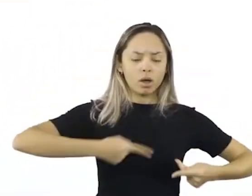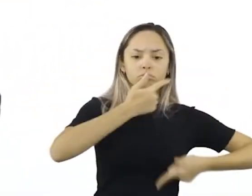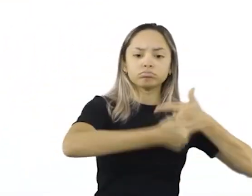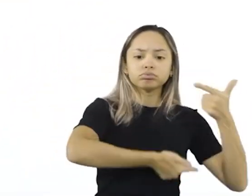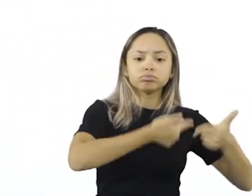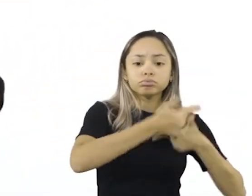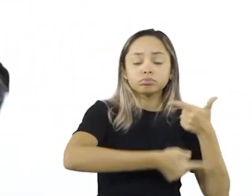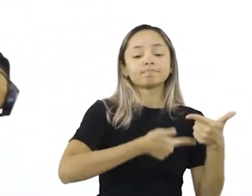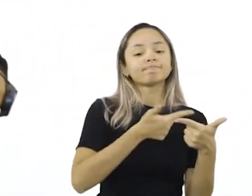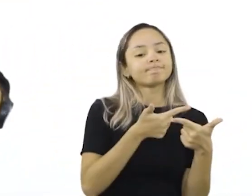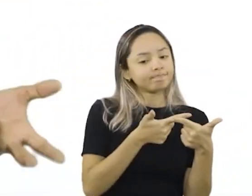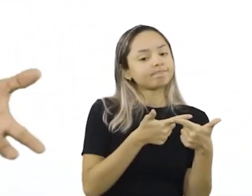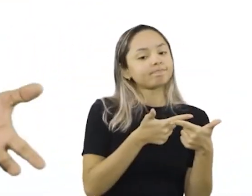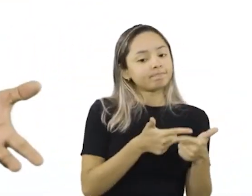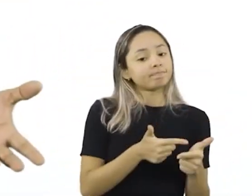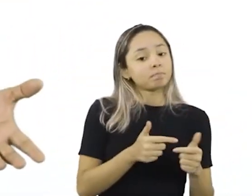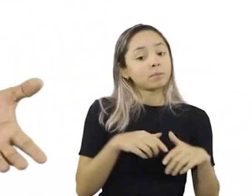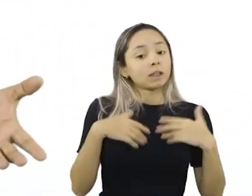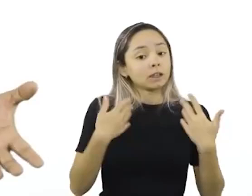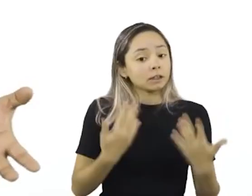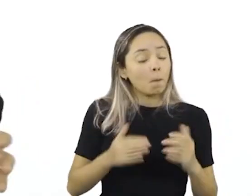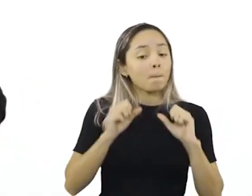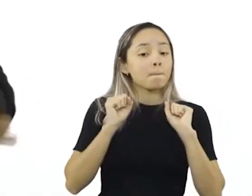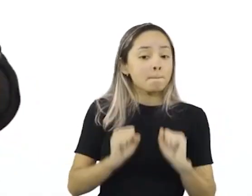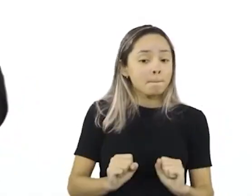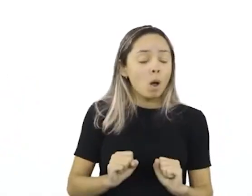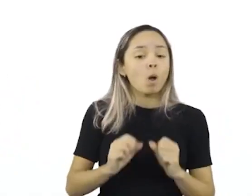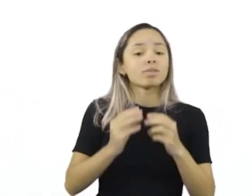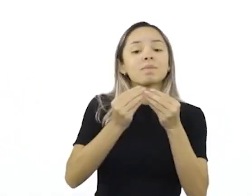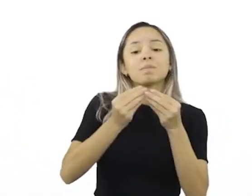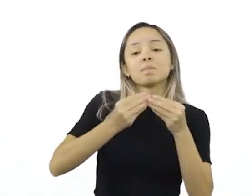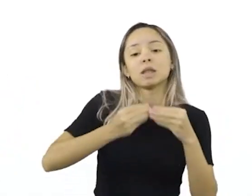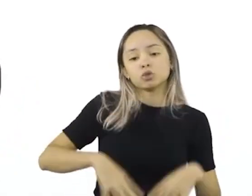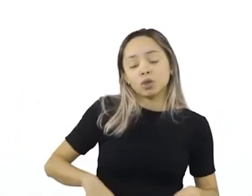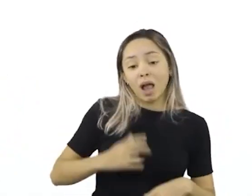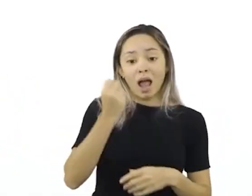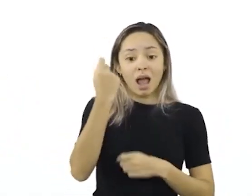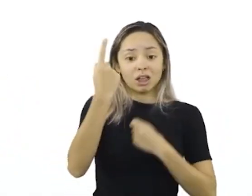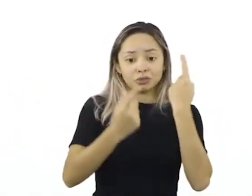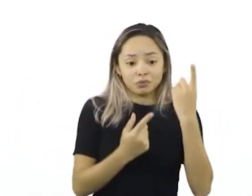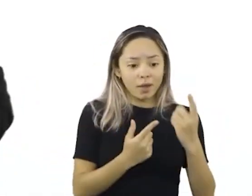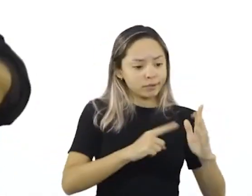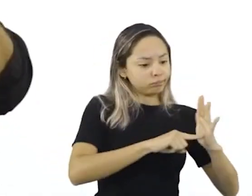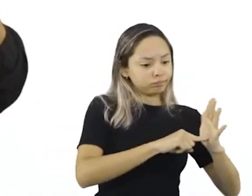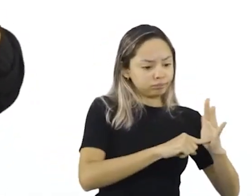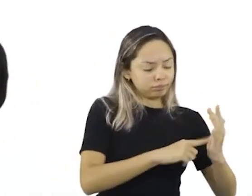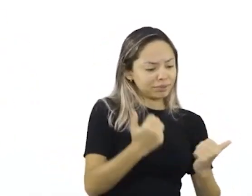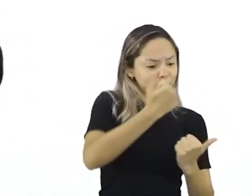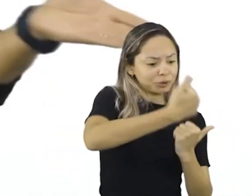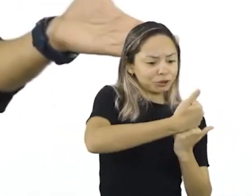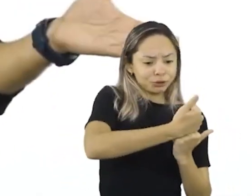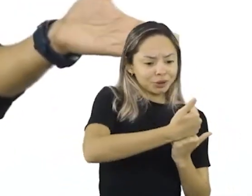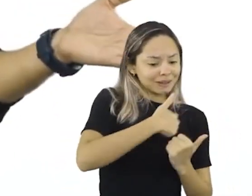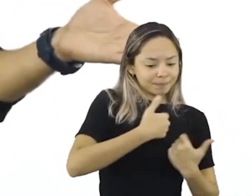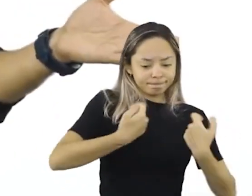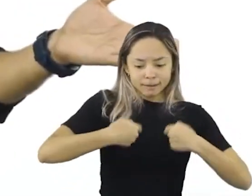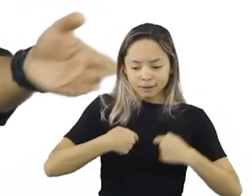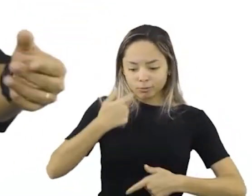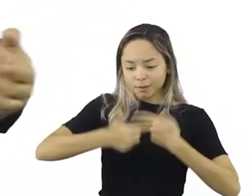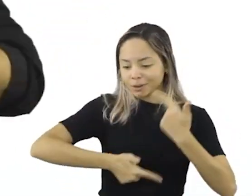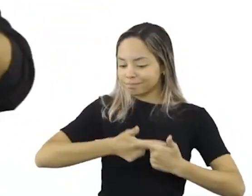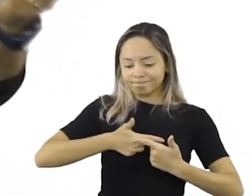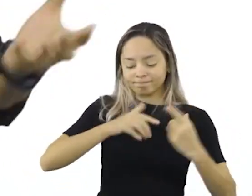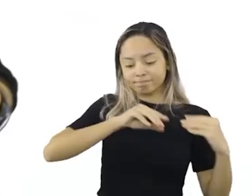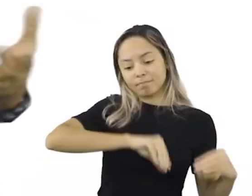nas zonas rurais, isso libera uma grande mão de obra. Então muitas vezes o trabalhador ele sai da zona rural por não ter outra